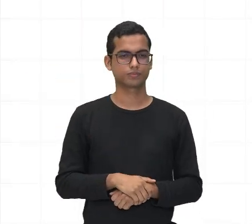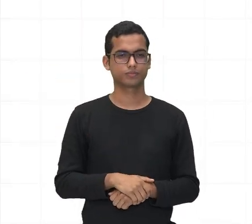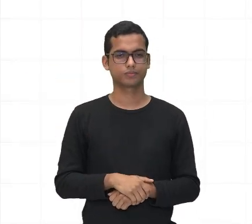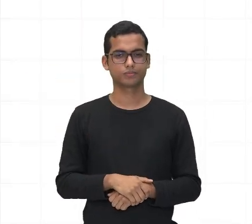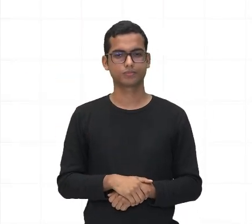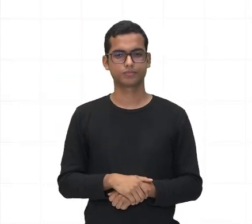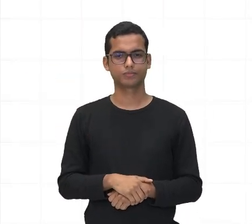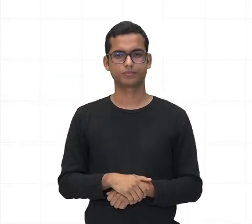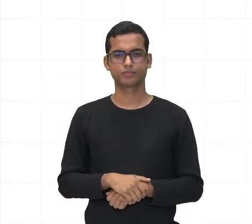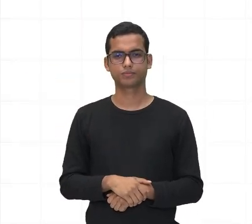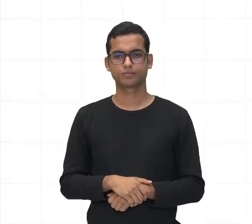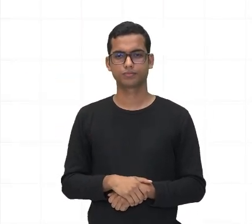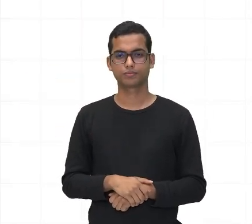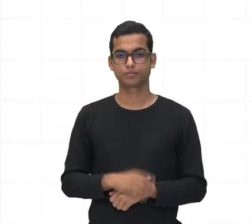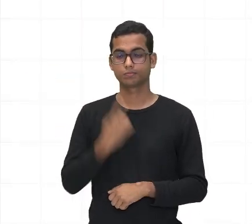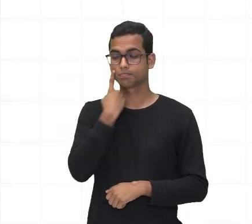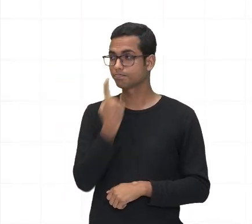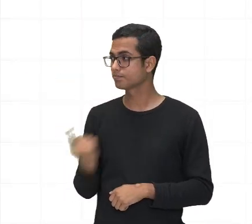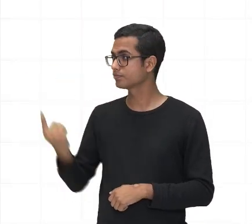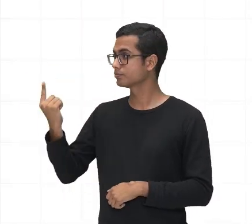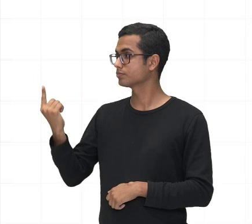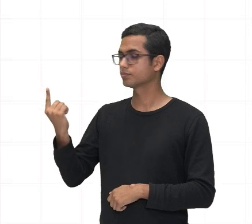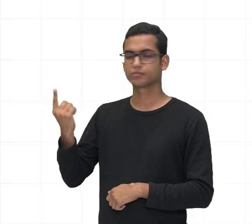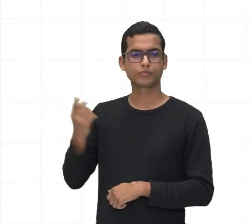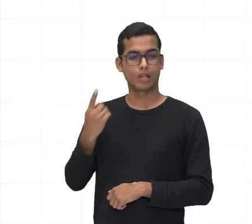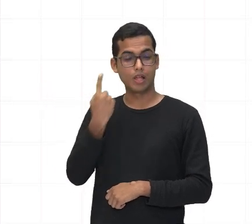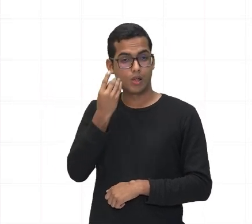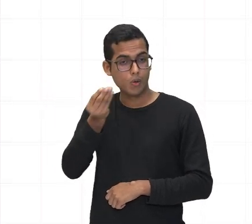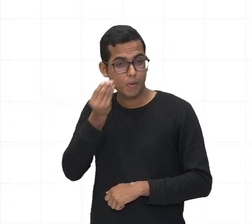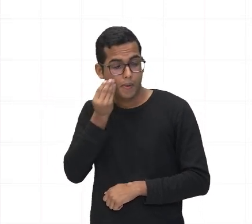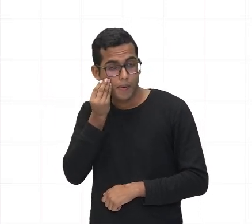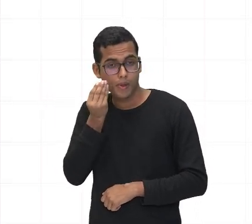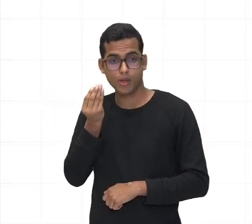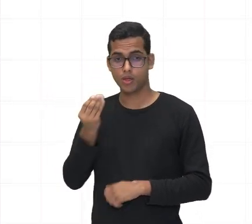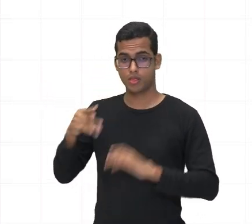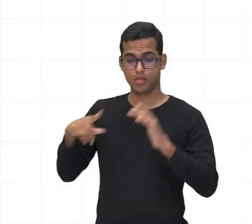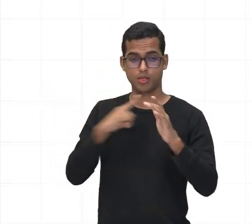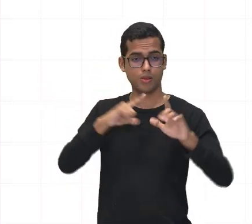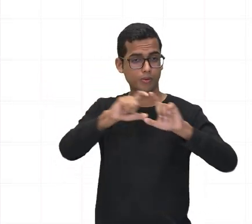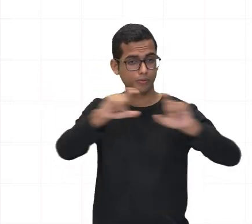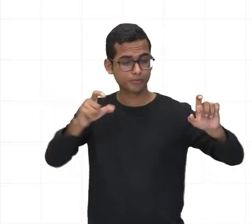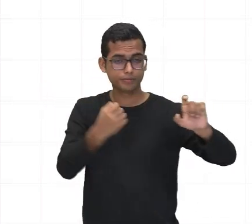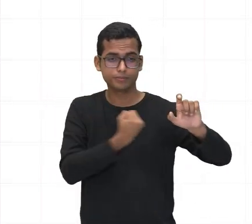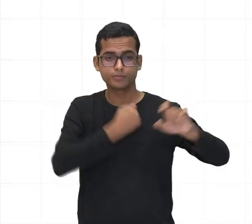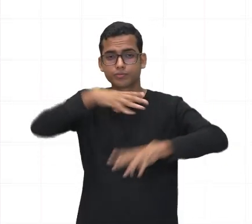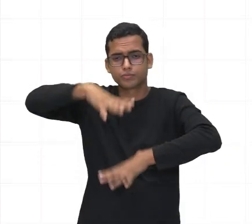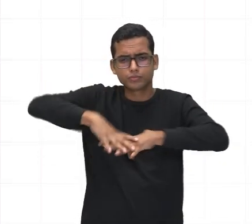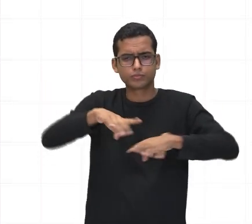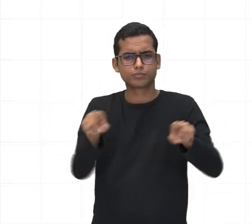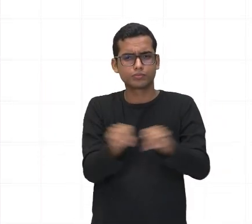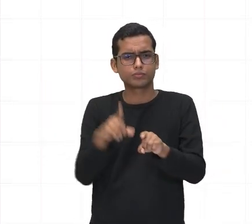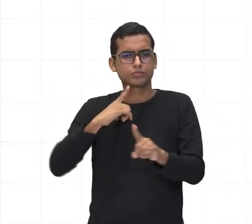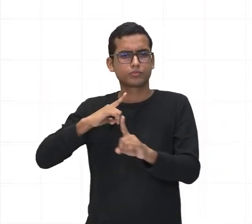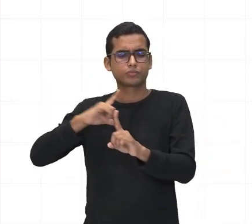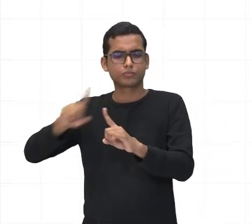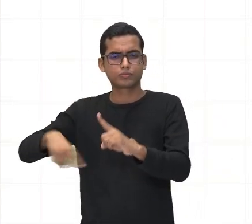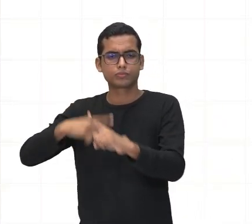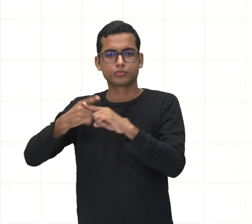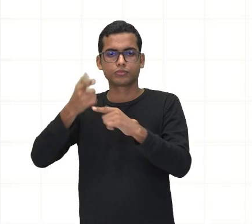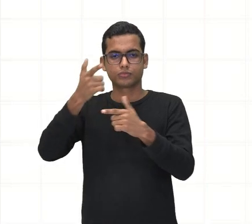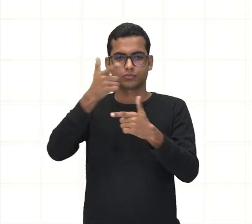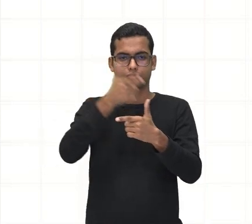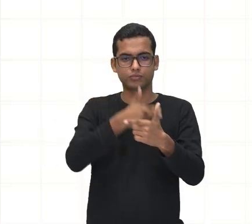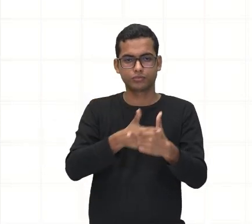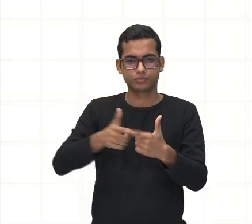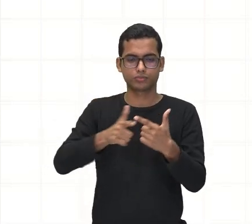exemplo. Agora perceba que nesse exemplo nós temos operações matemáticas, nós temos multiplicação, temos adição, subtração